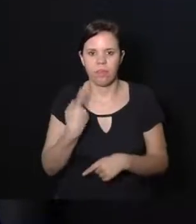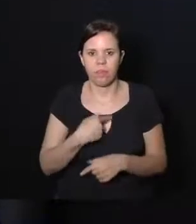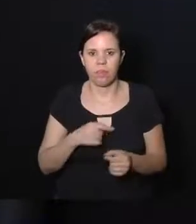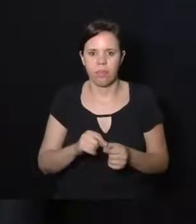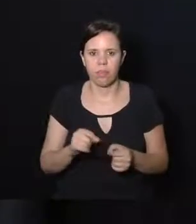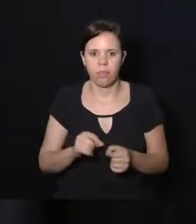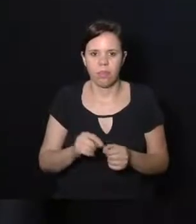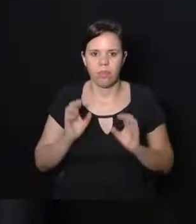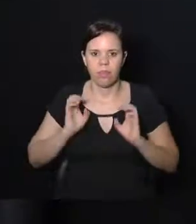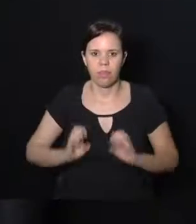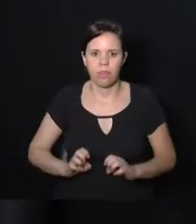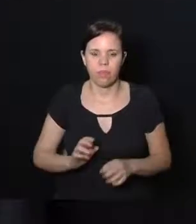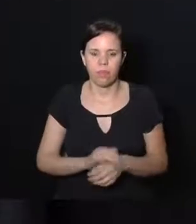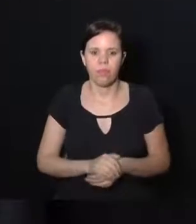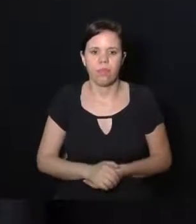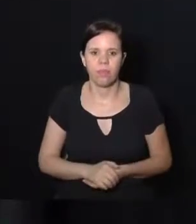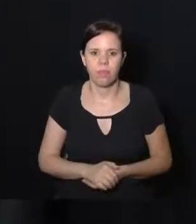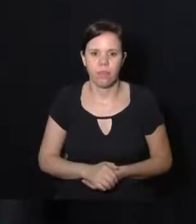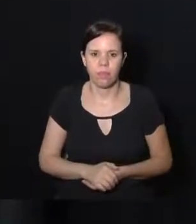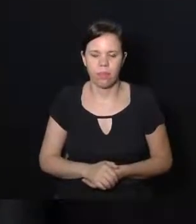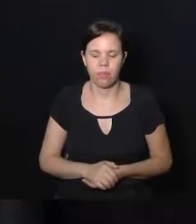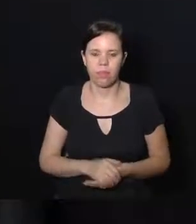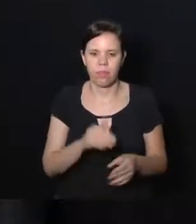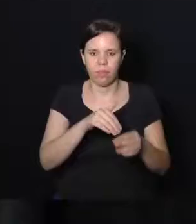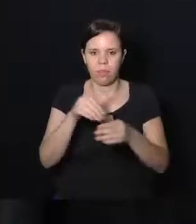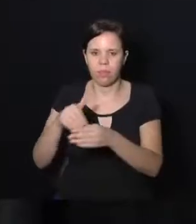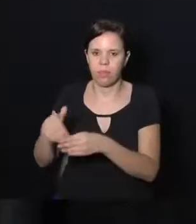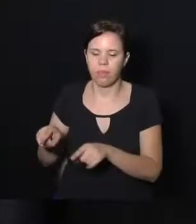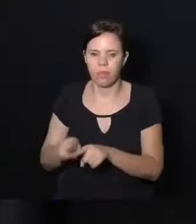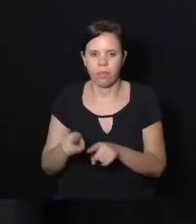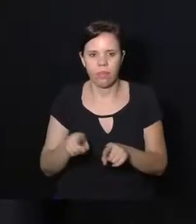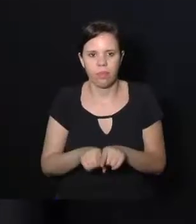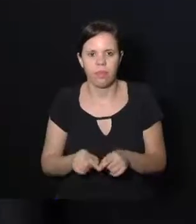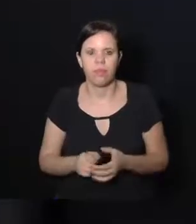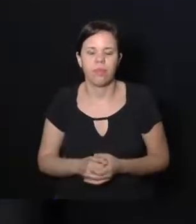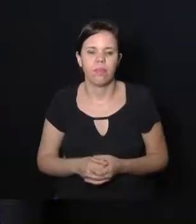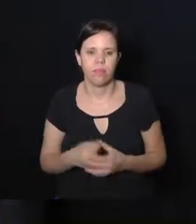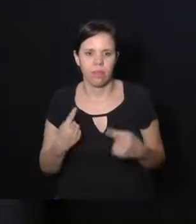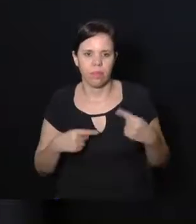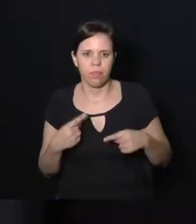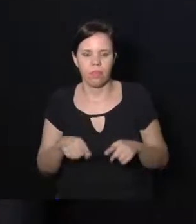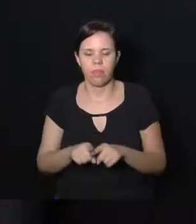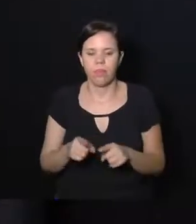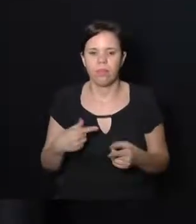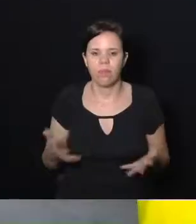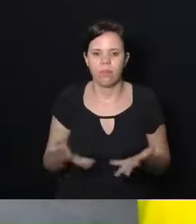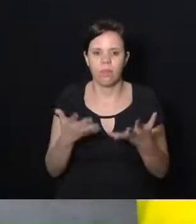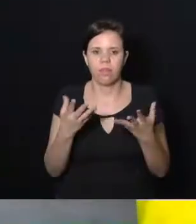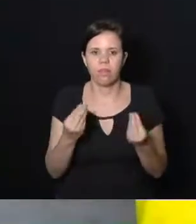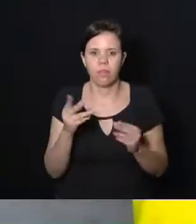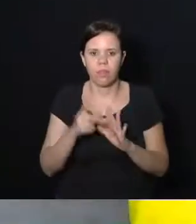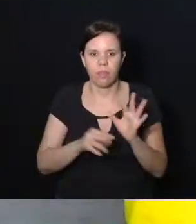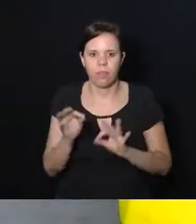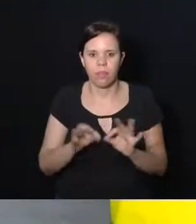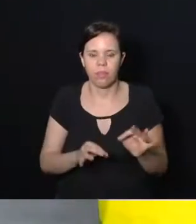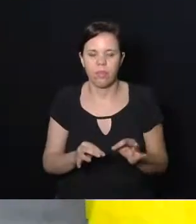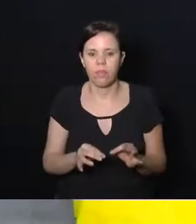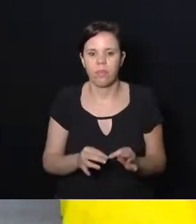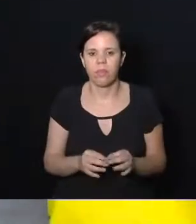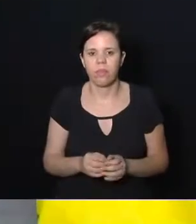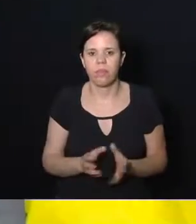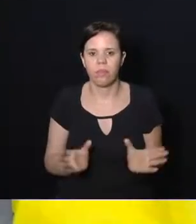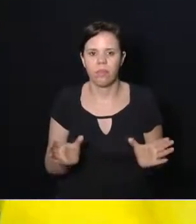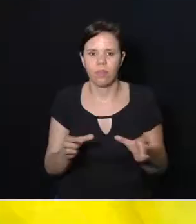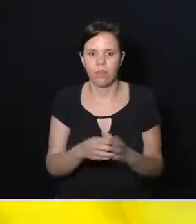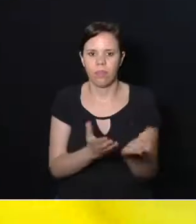a ética basicamente na política eleitoral. Isso me incentivou bastante nesse projeto. O Parlamento Jovem é